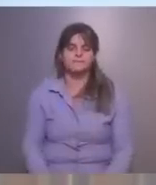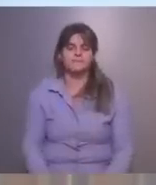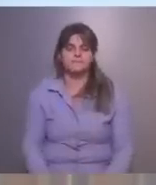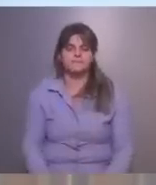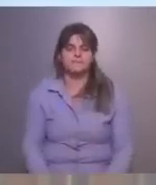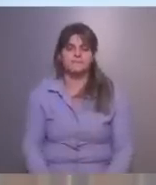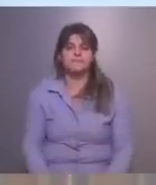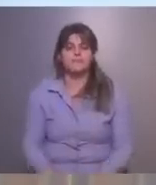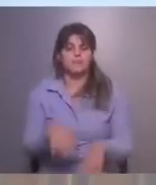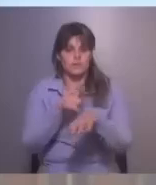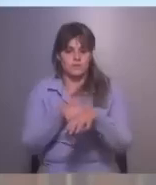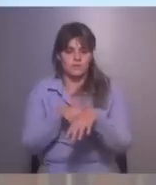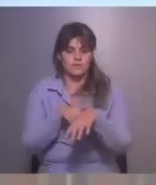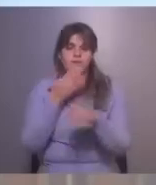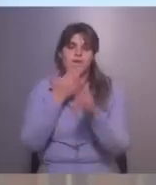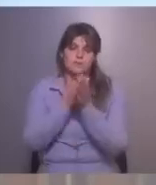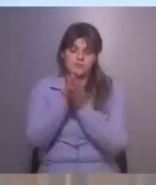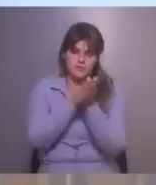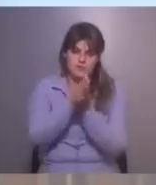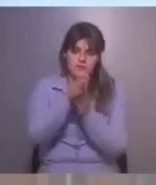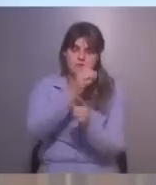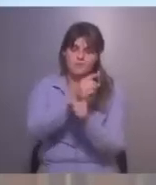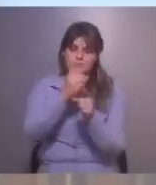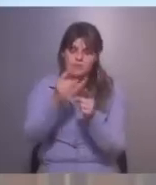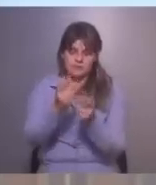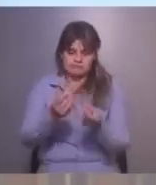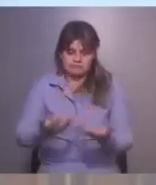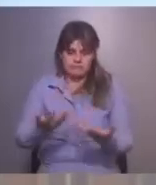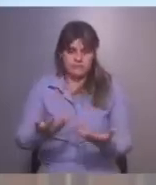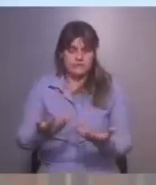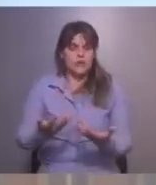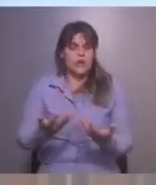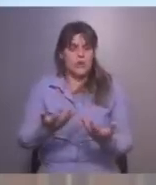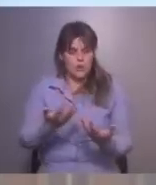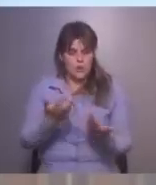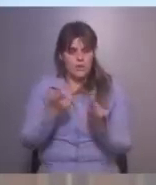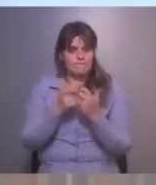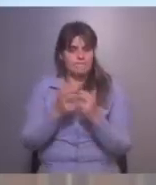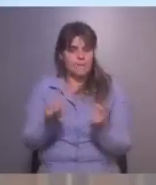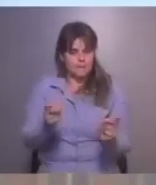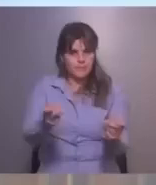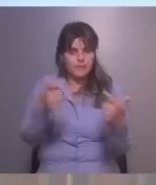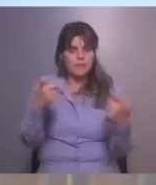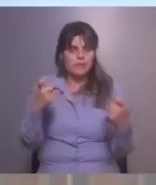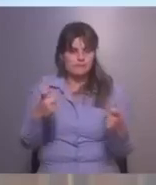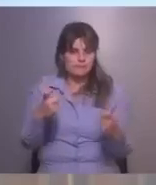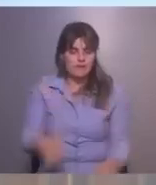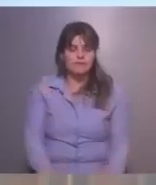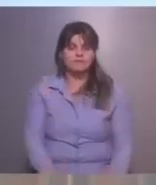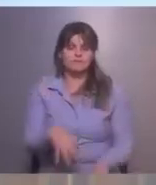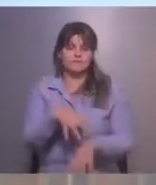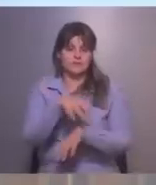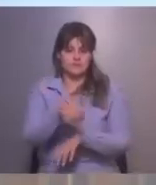Aproveitai bem o tempo, porque os dias que correm são maus. Por isso,